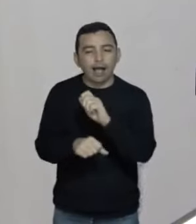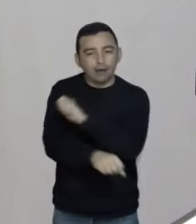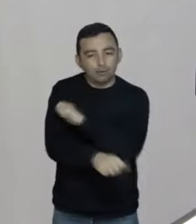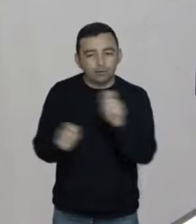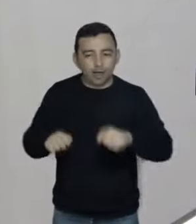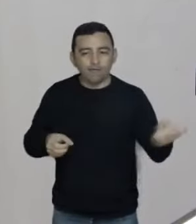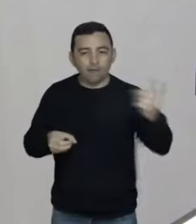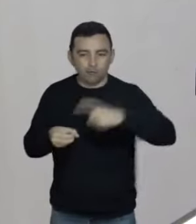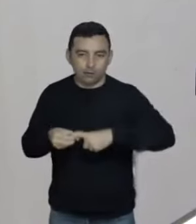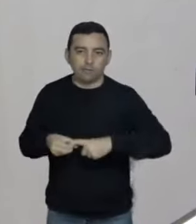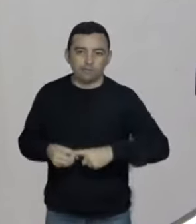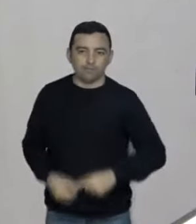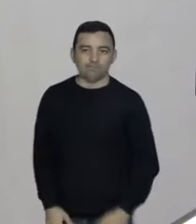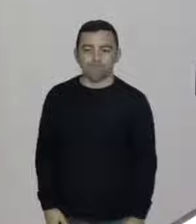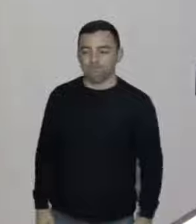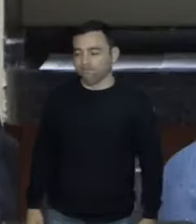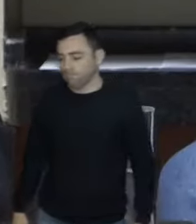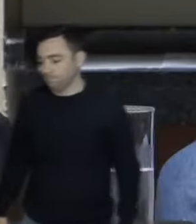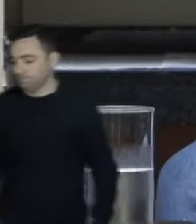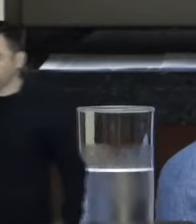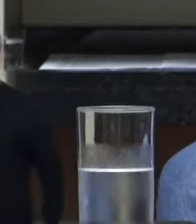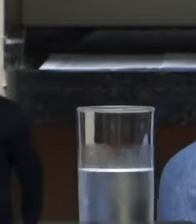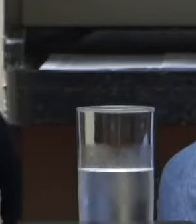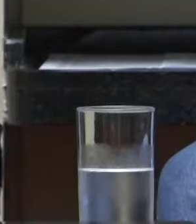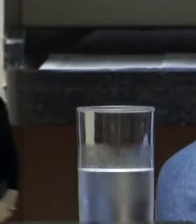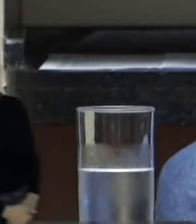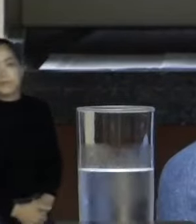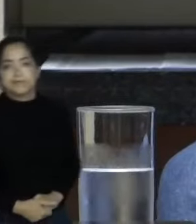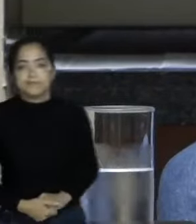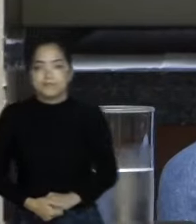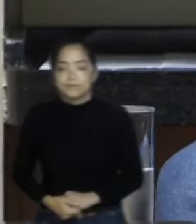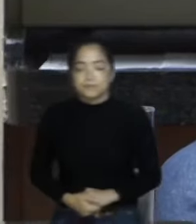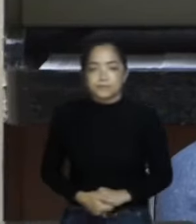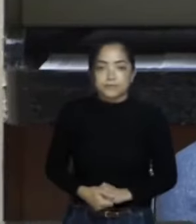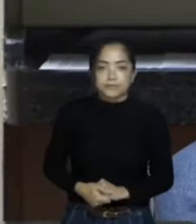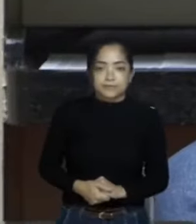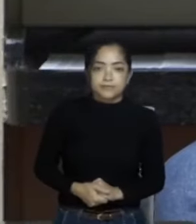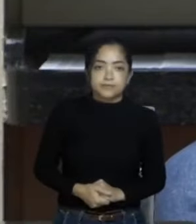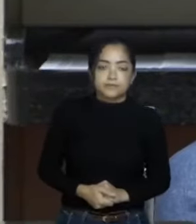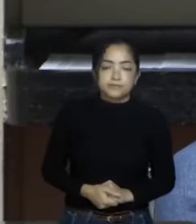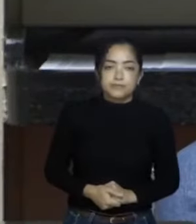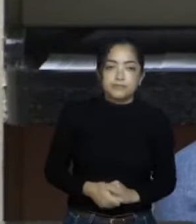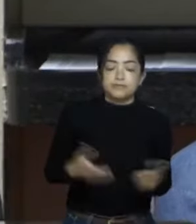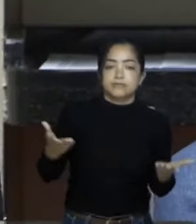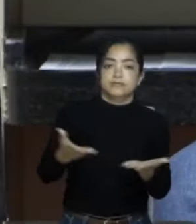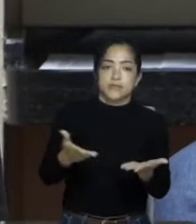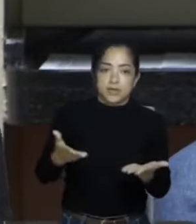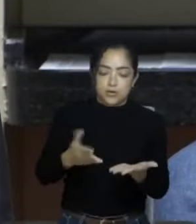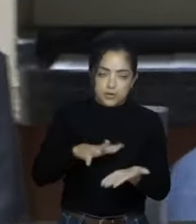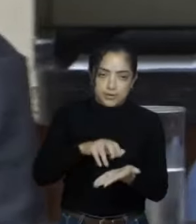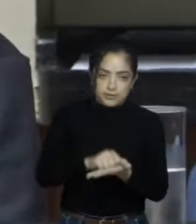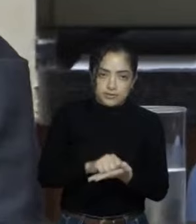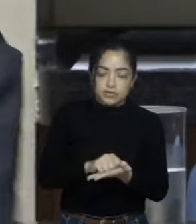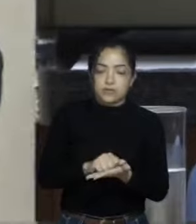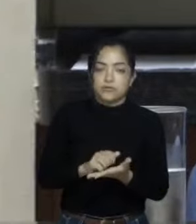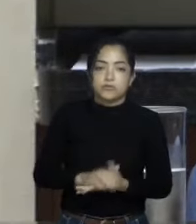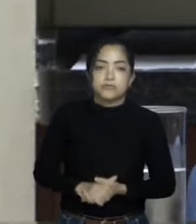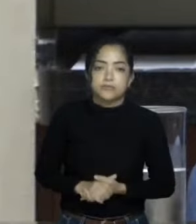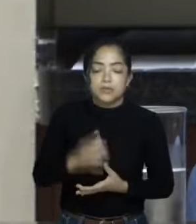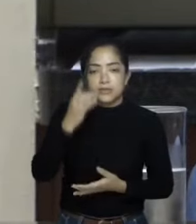aquela unidade Muito obrigado feita manifestação Deputado Marquito da sequência escrito em Breves comunicações